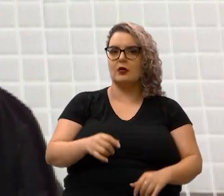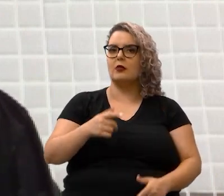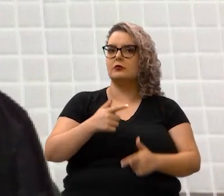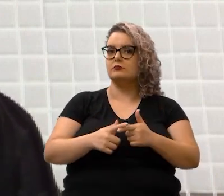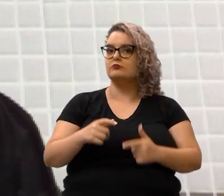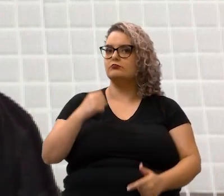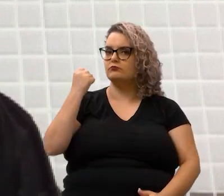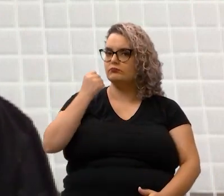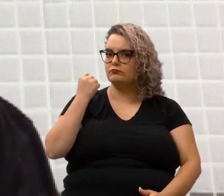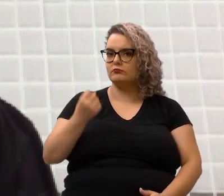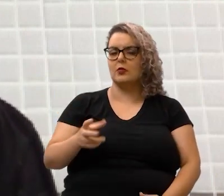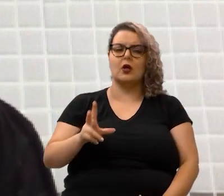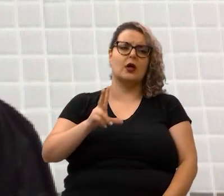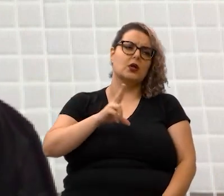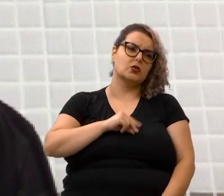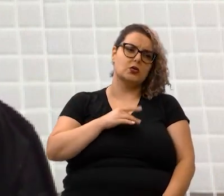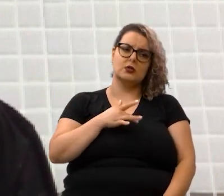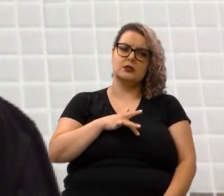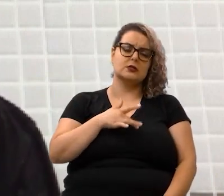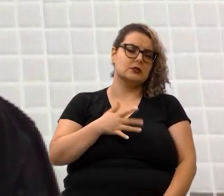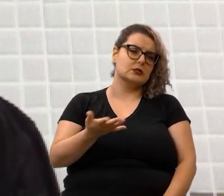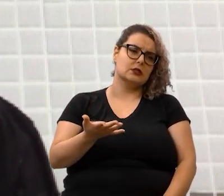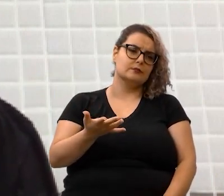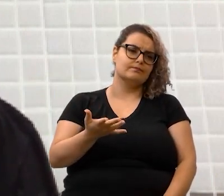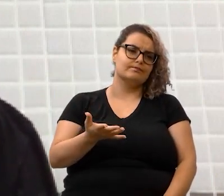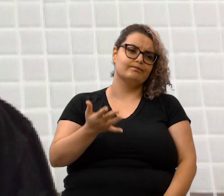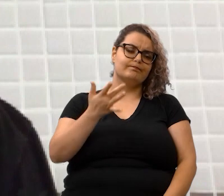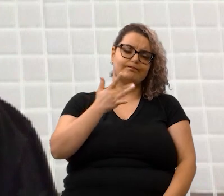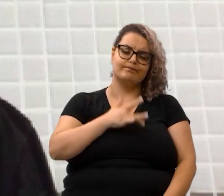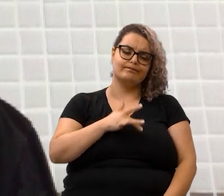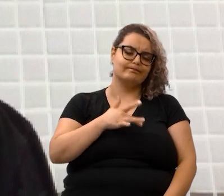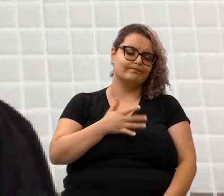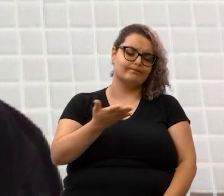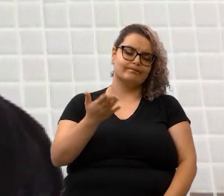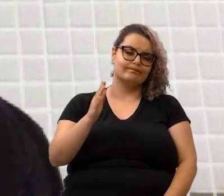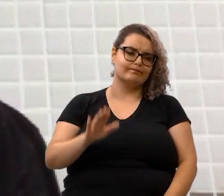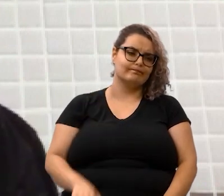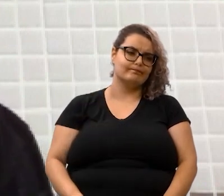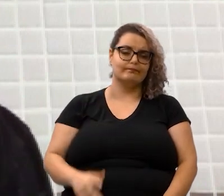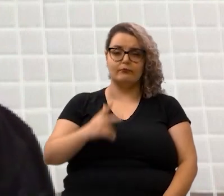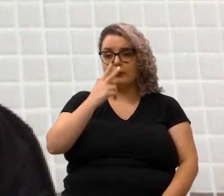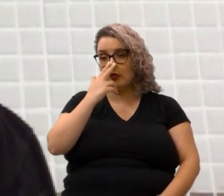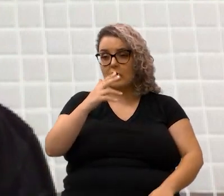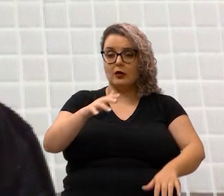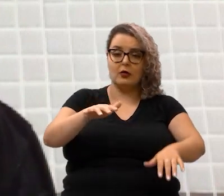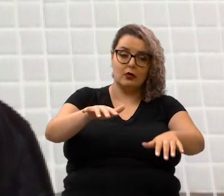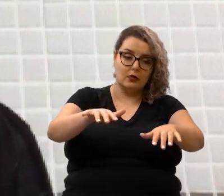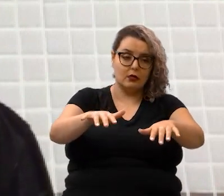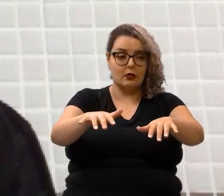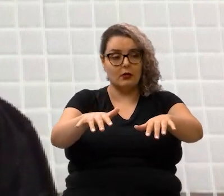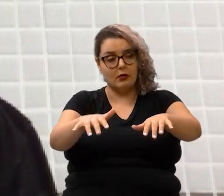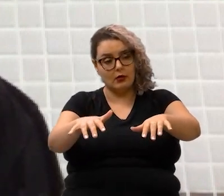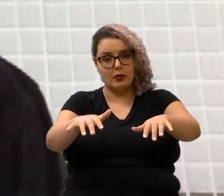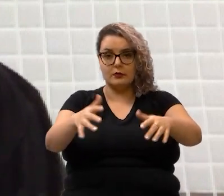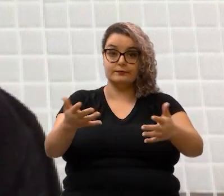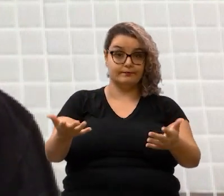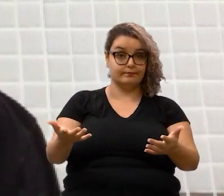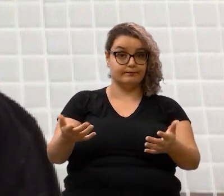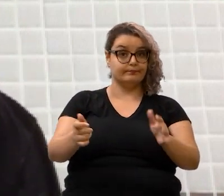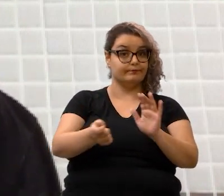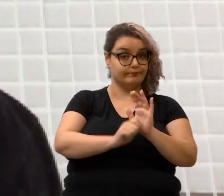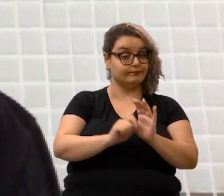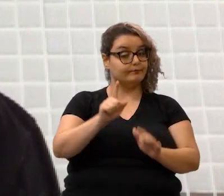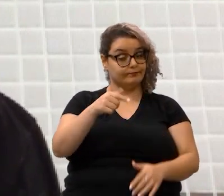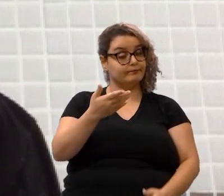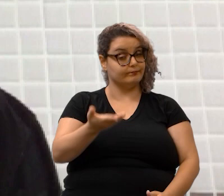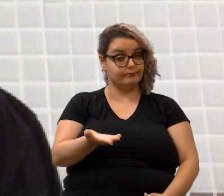seríssimo, e aí você só fala assim, nossa, que judiação, que pena, né? Ele parece um zumbi. É isso. Droga é